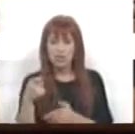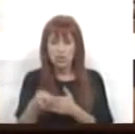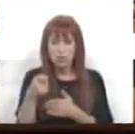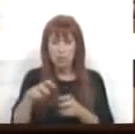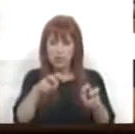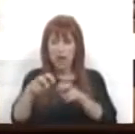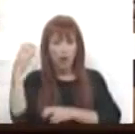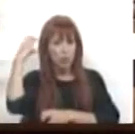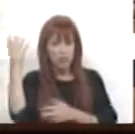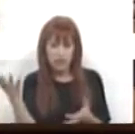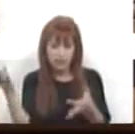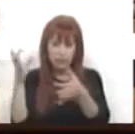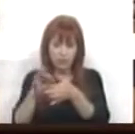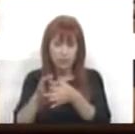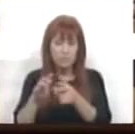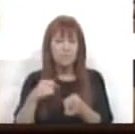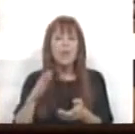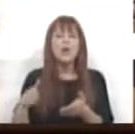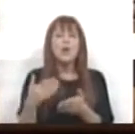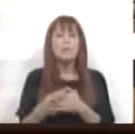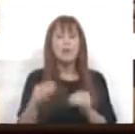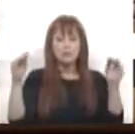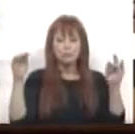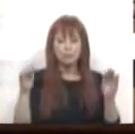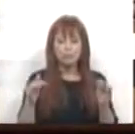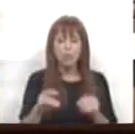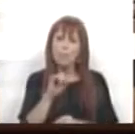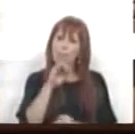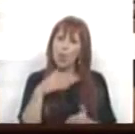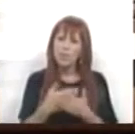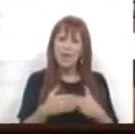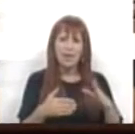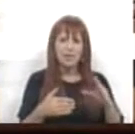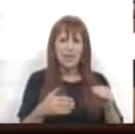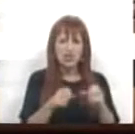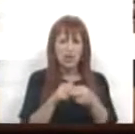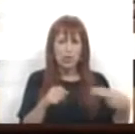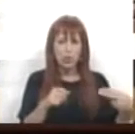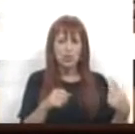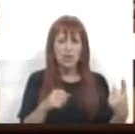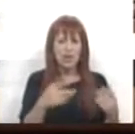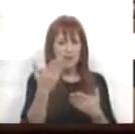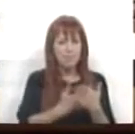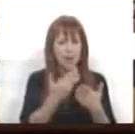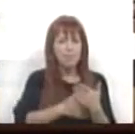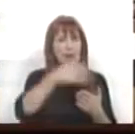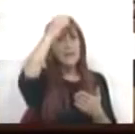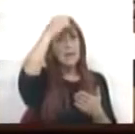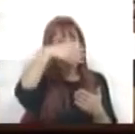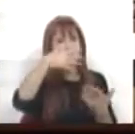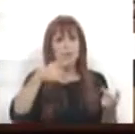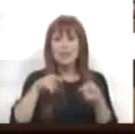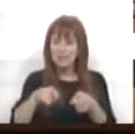contribuição audiovisual, o que propomos é que haja uma redução que possa chegar a 10 euros por cada fatura de